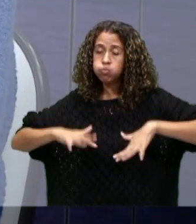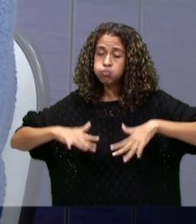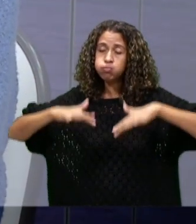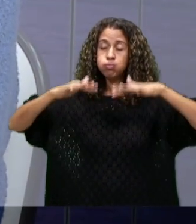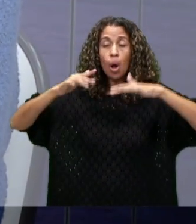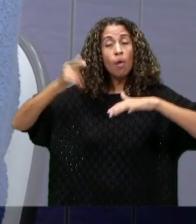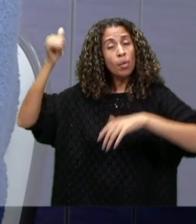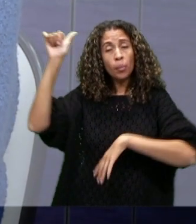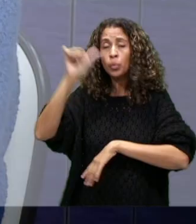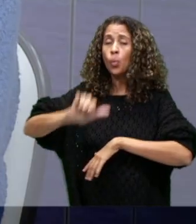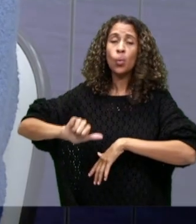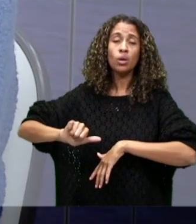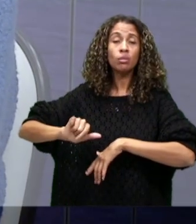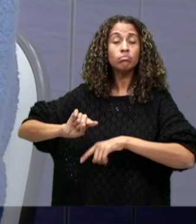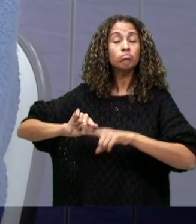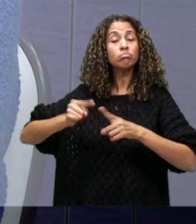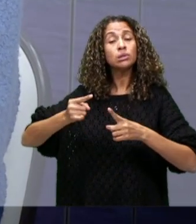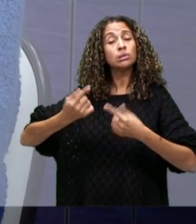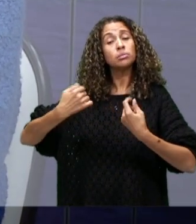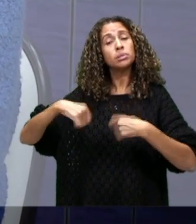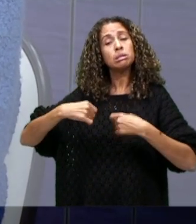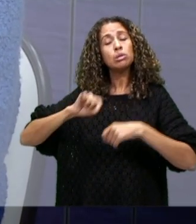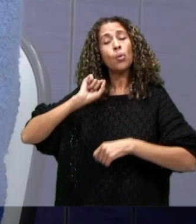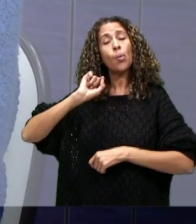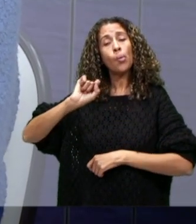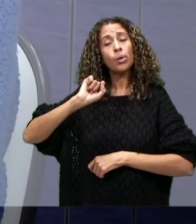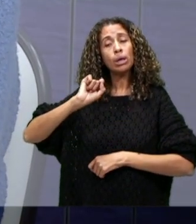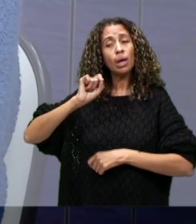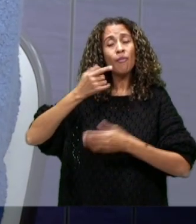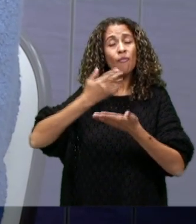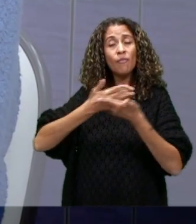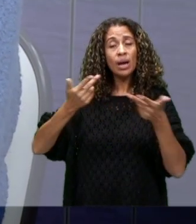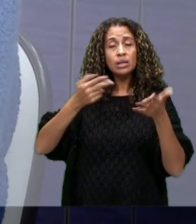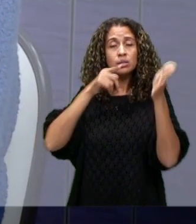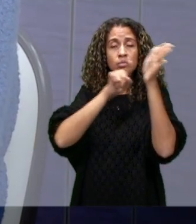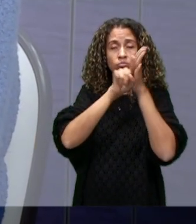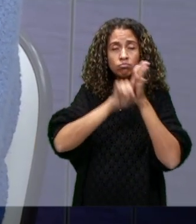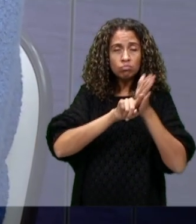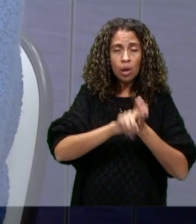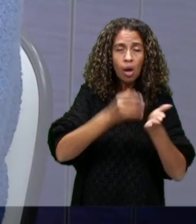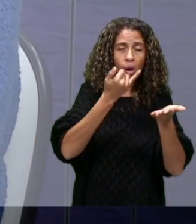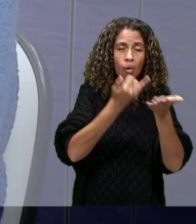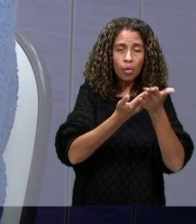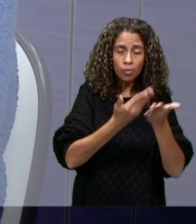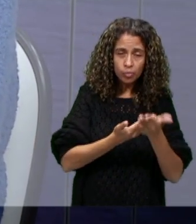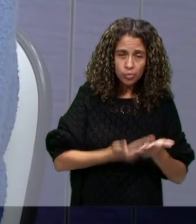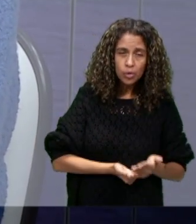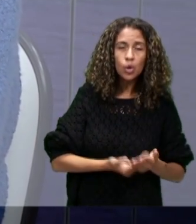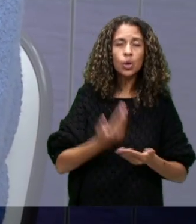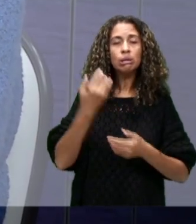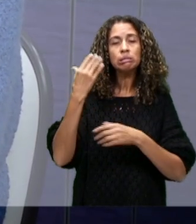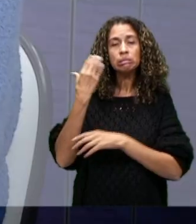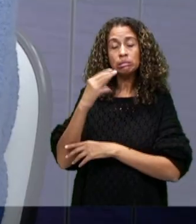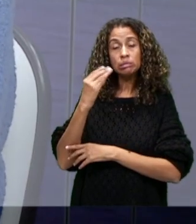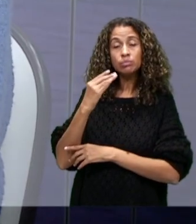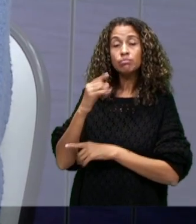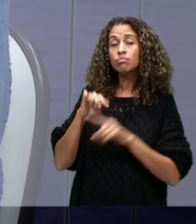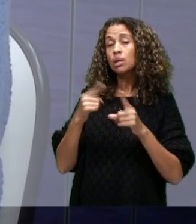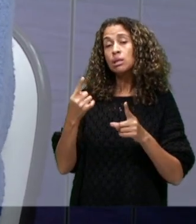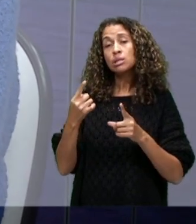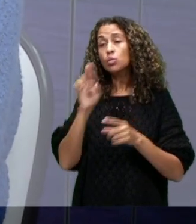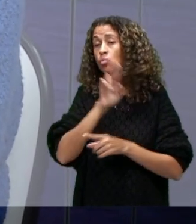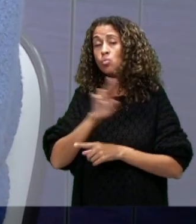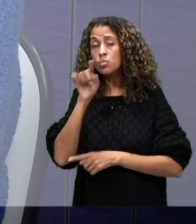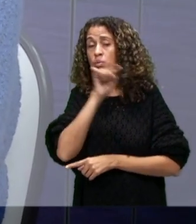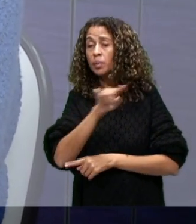a longo prazo, né? Então, a gente tem muito dado científico, mas pouco desses dados científicos, eles são utilizados para o